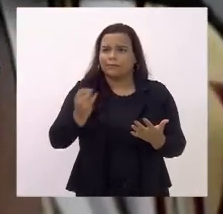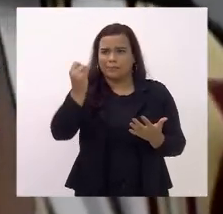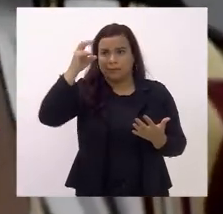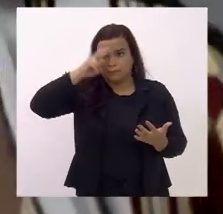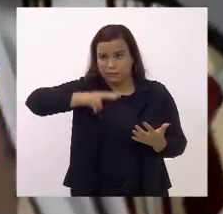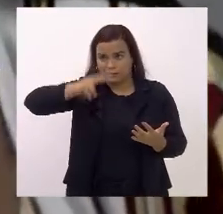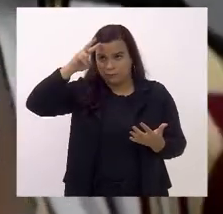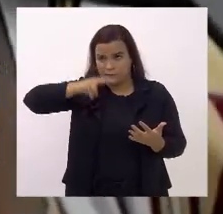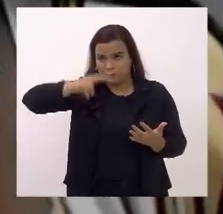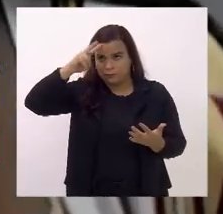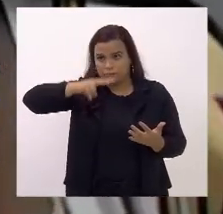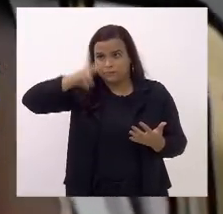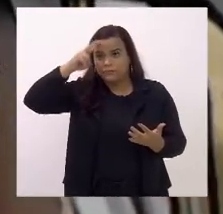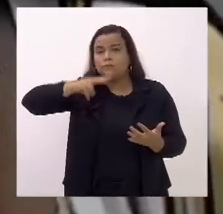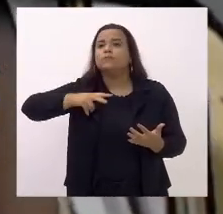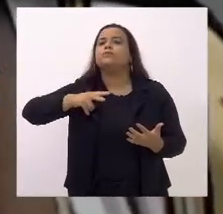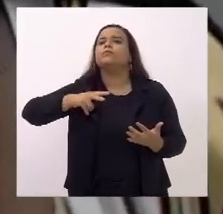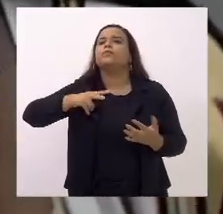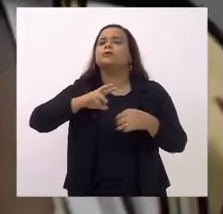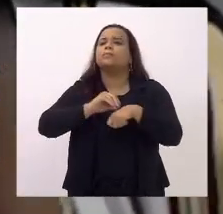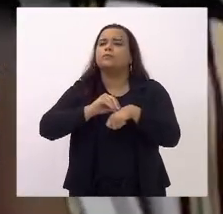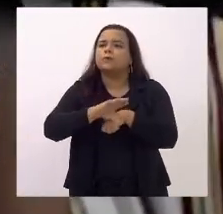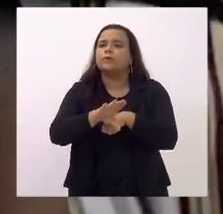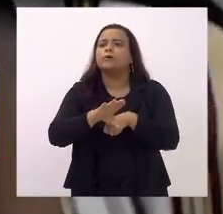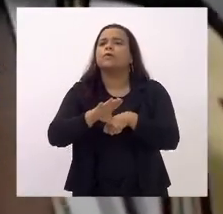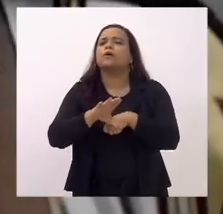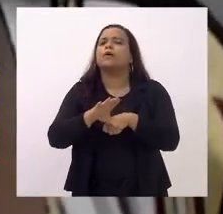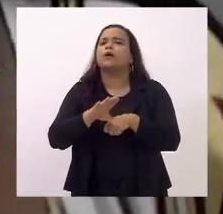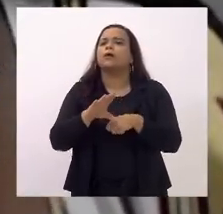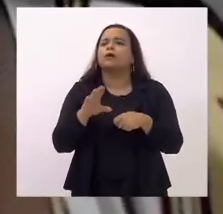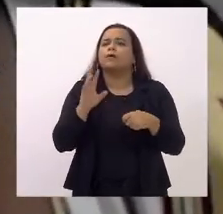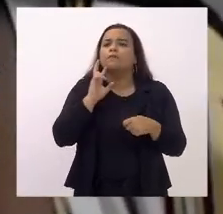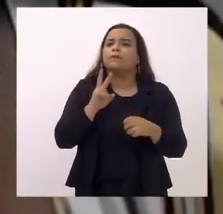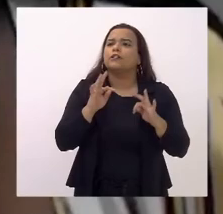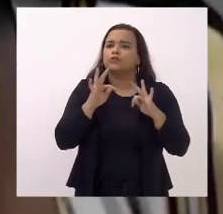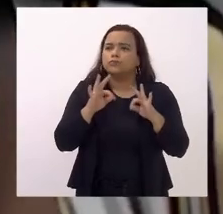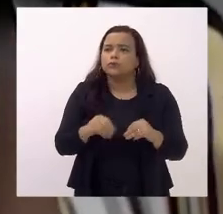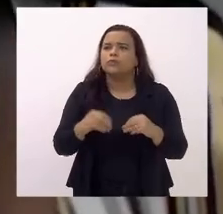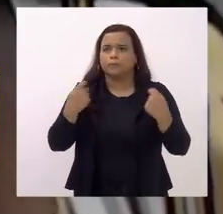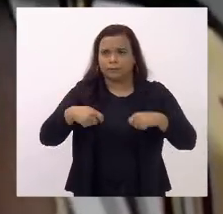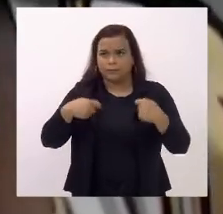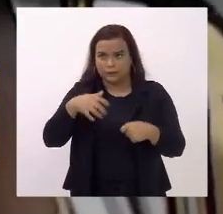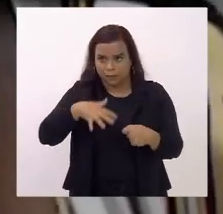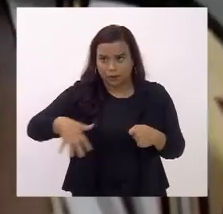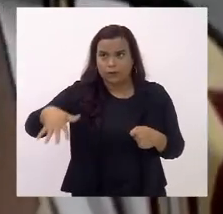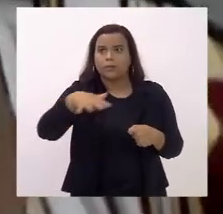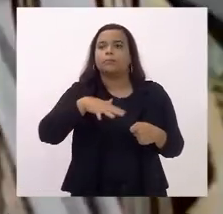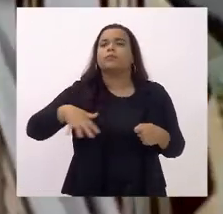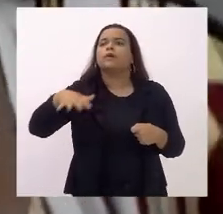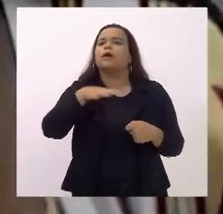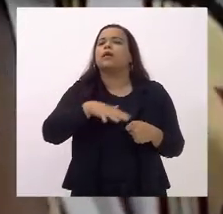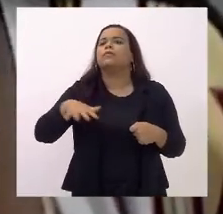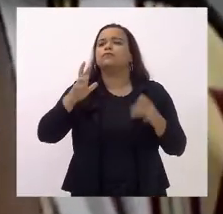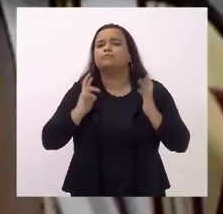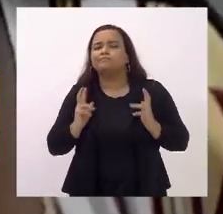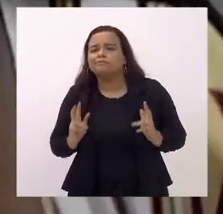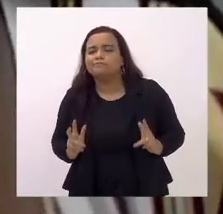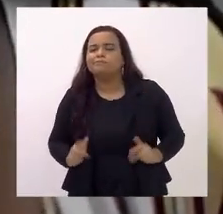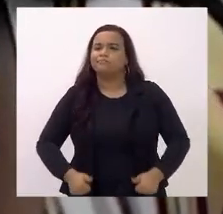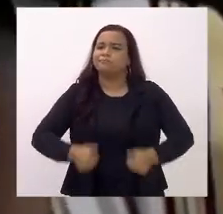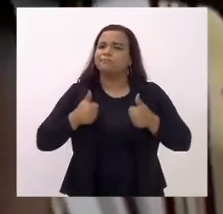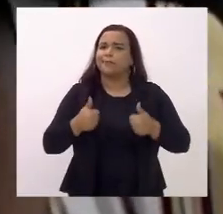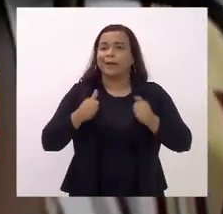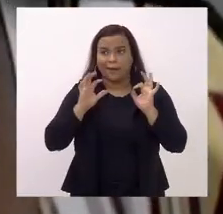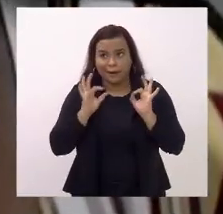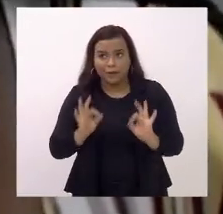escolar ele precisa ser igualitário, horizontal, precisa ser um ambiente saneado, né? É preciso garantir